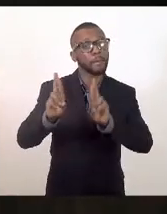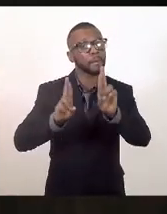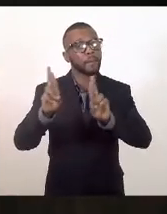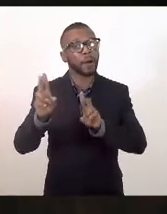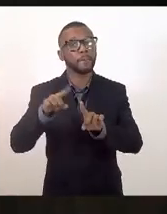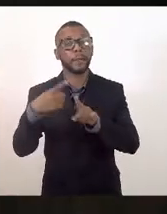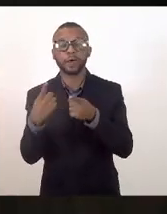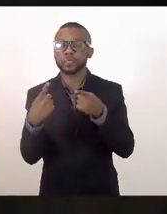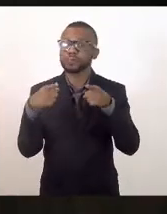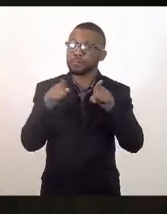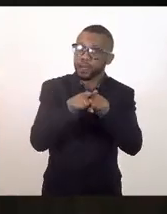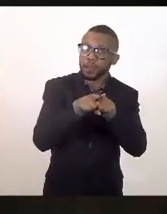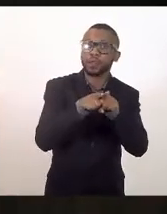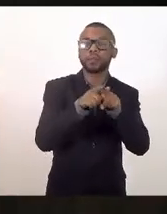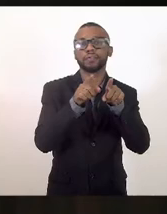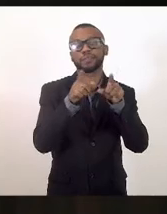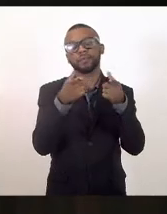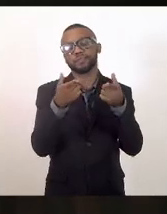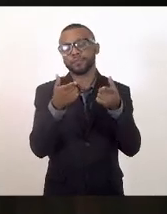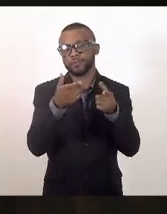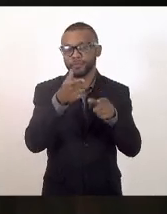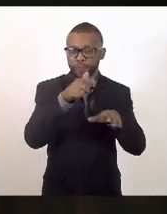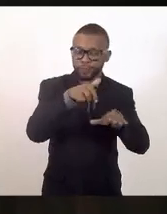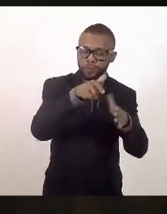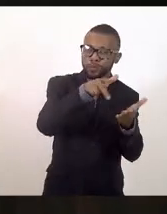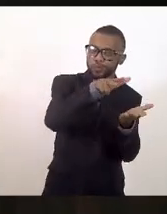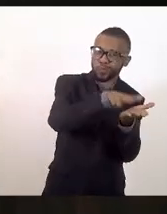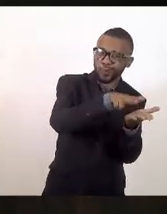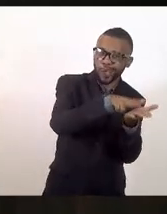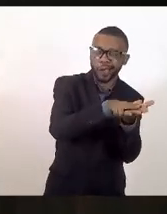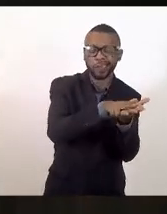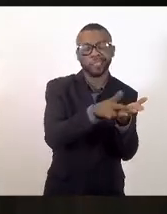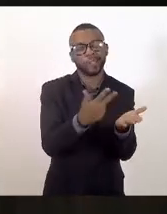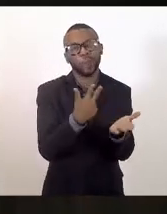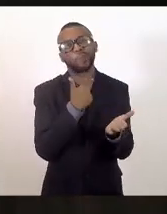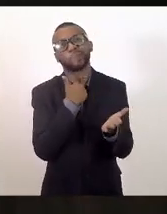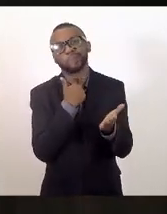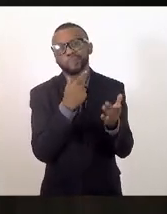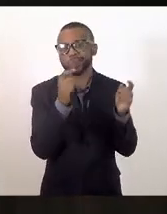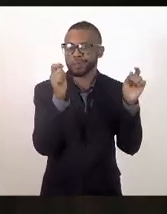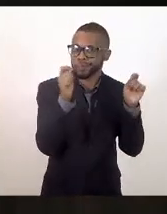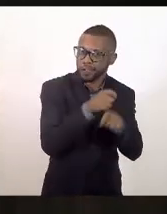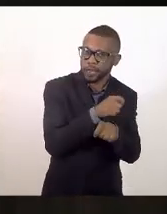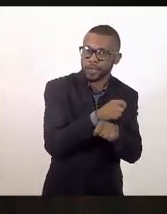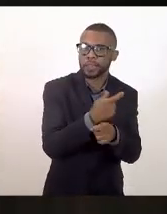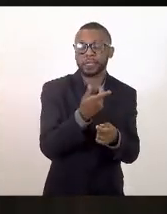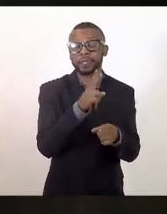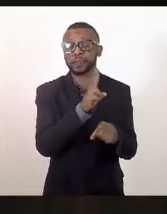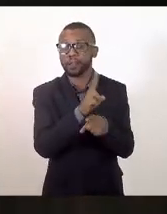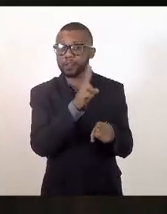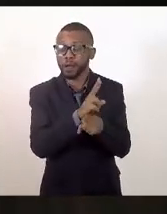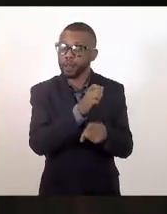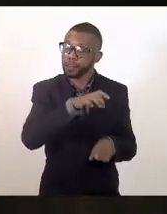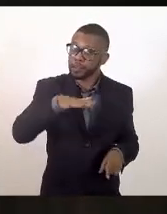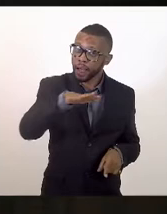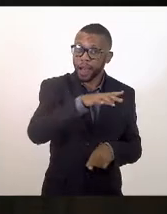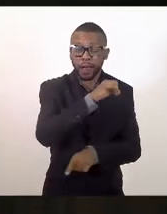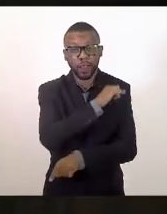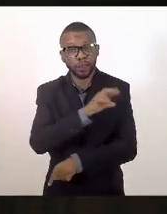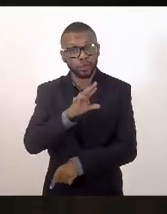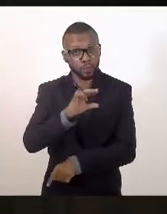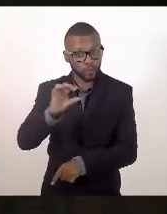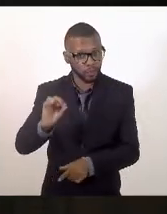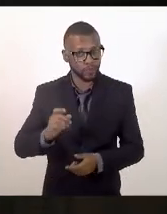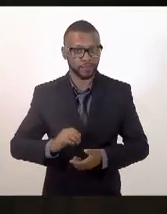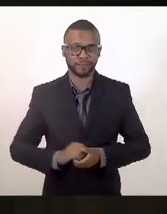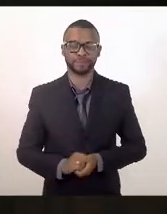de enfermos, pacientes e incapazes em instituições de saúde e de atendimento clínico no âmbito do Estado do Rio de Janeiro. Pareceres